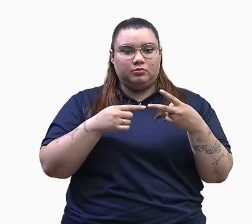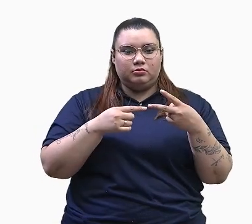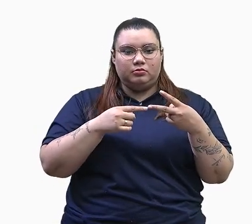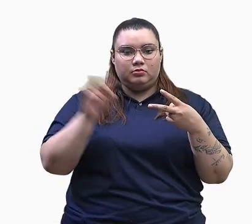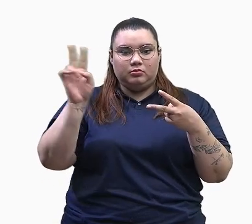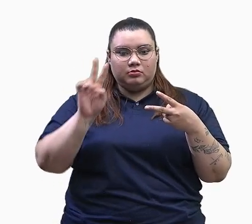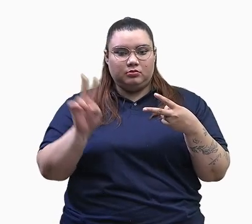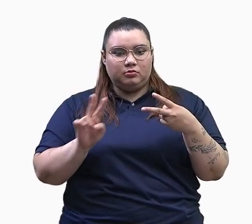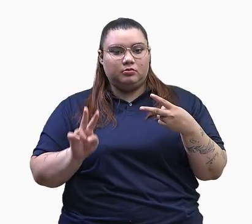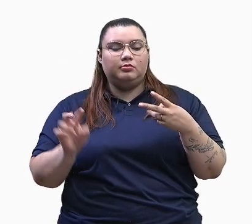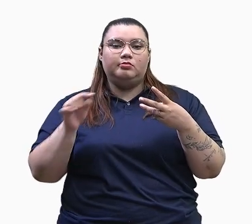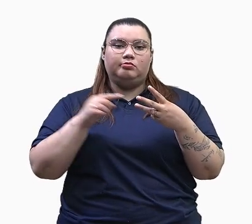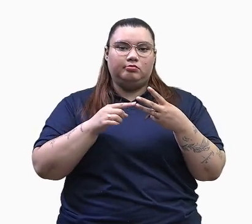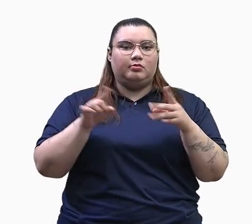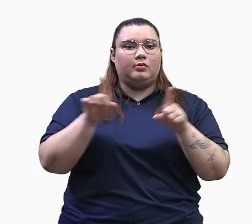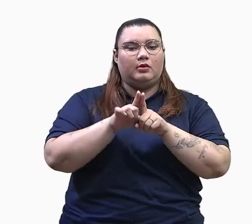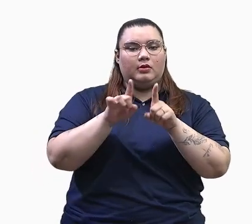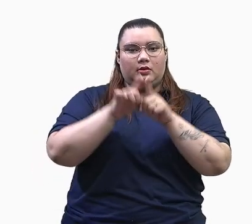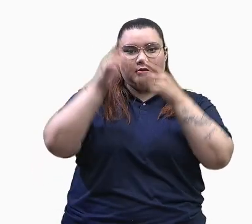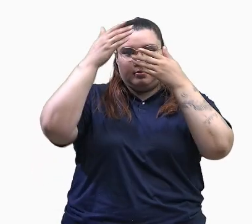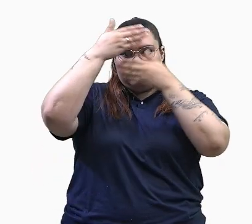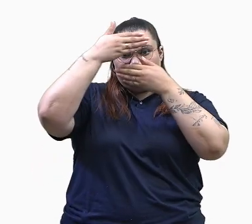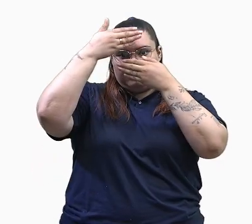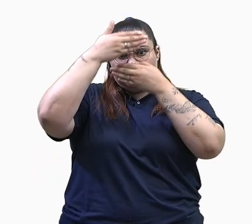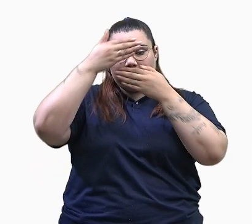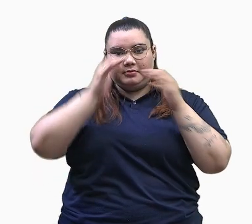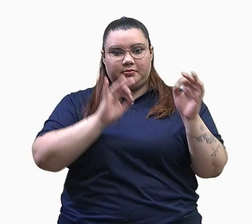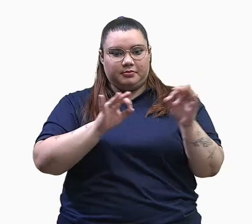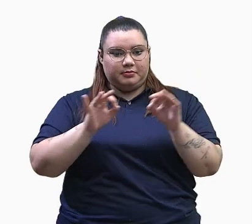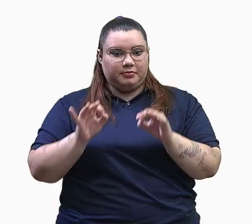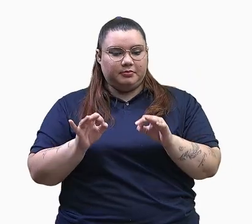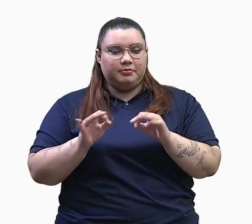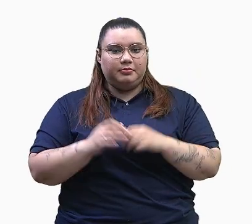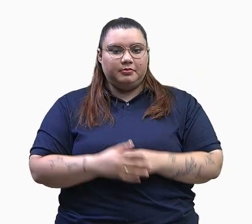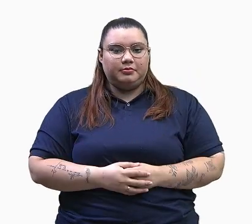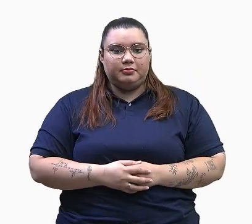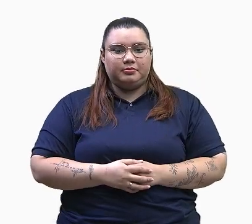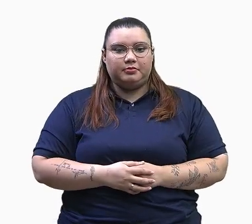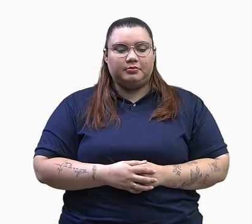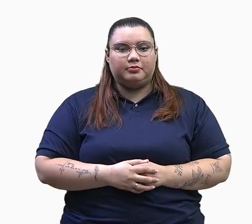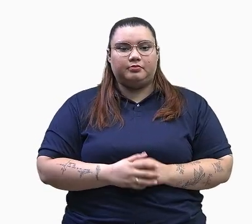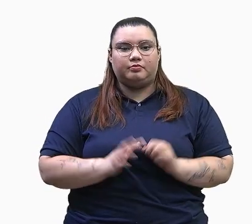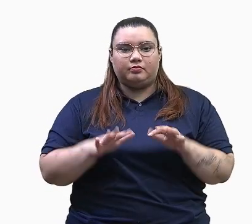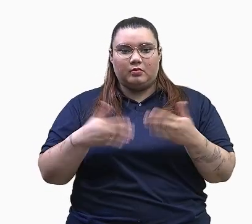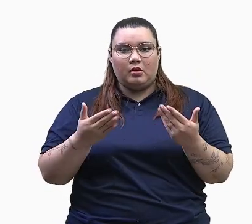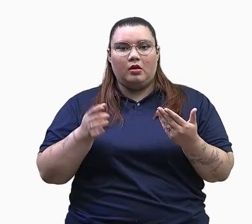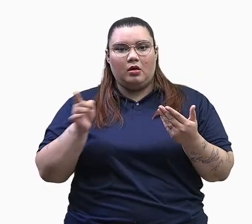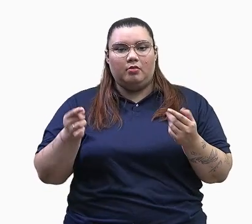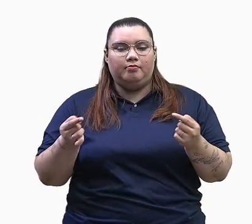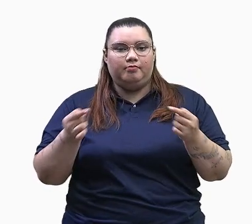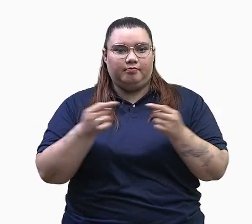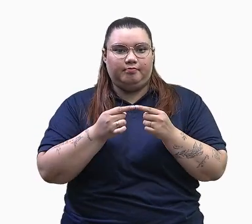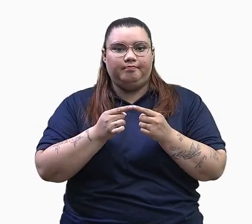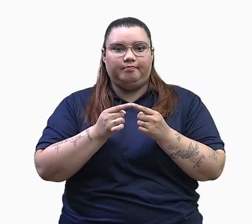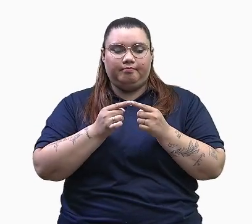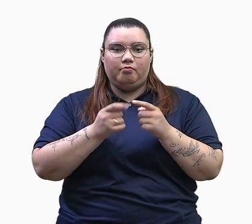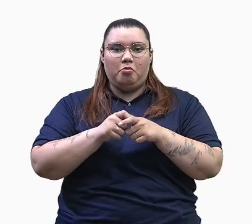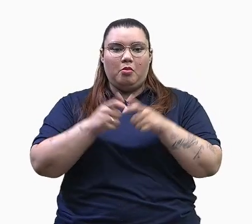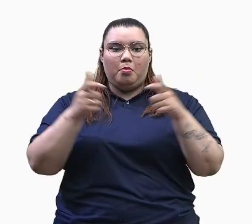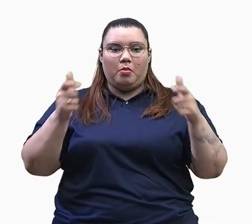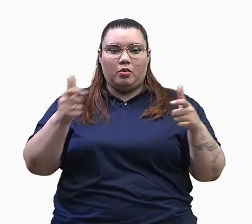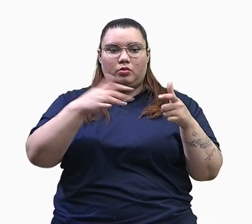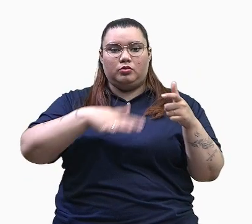a Venezuela e a Arábia Saudita, ali no Oriente Médio, tá bom? Então, essas são algumas das maiores